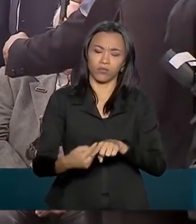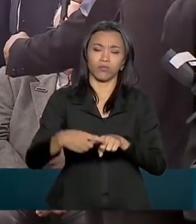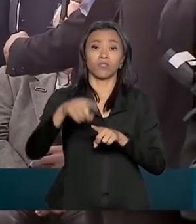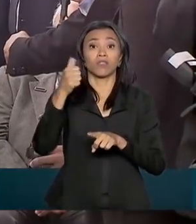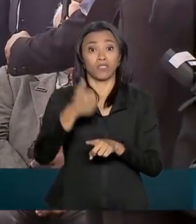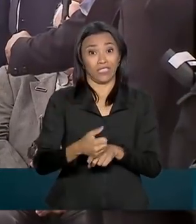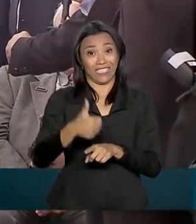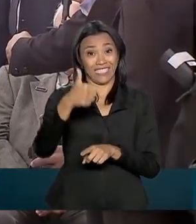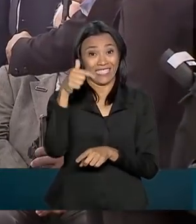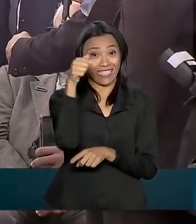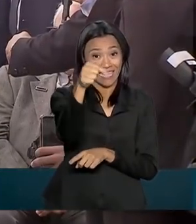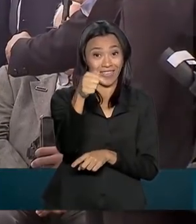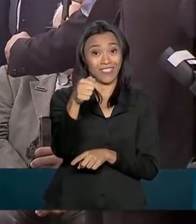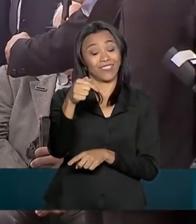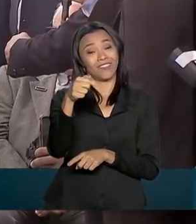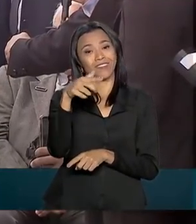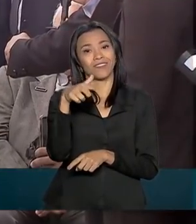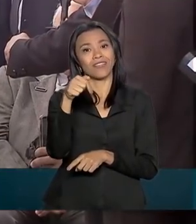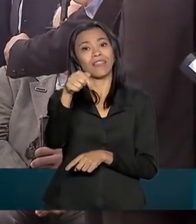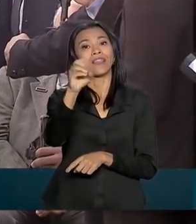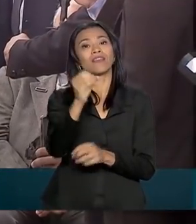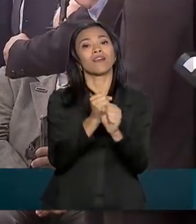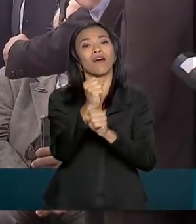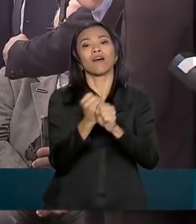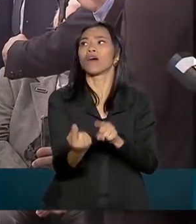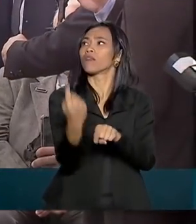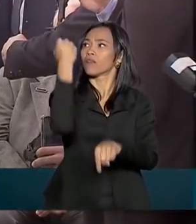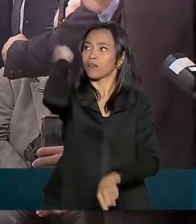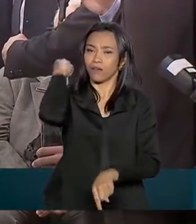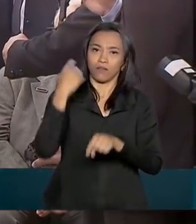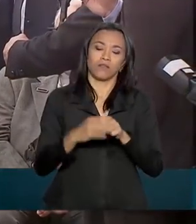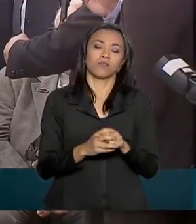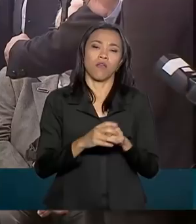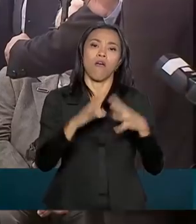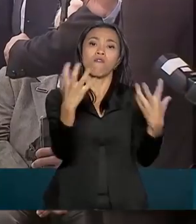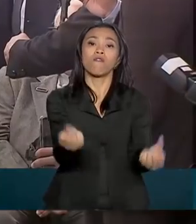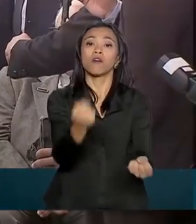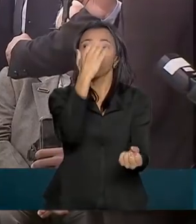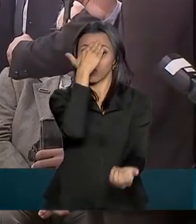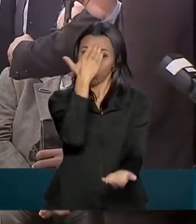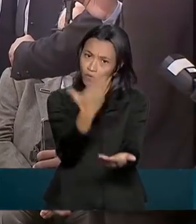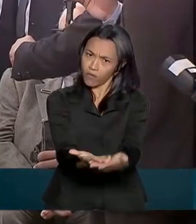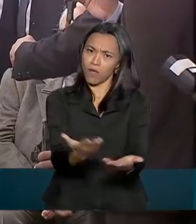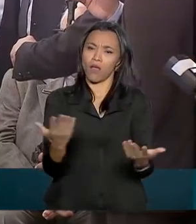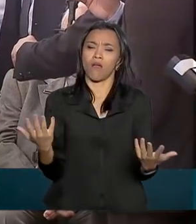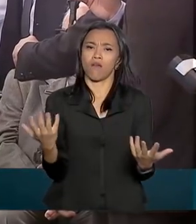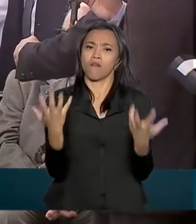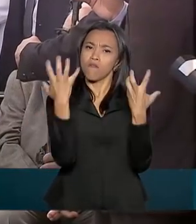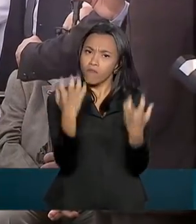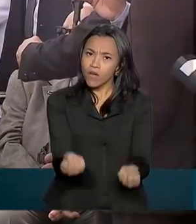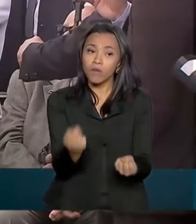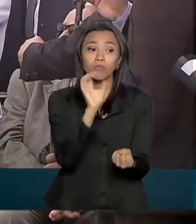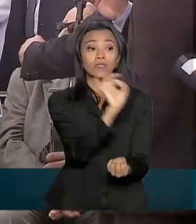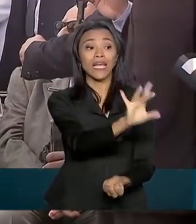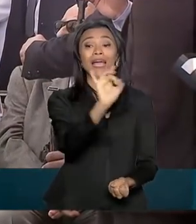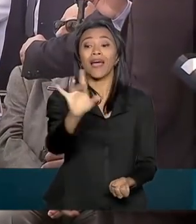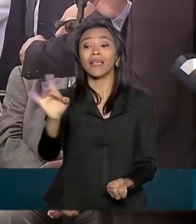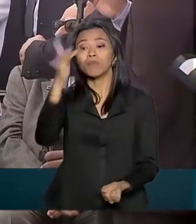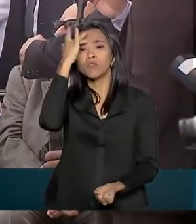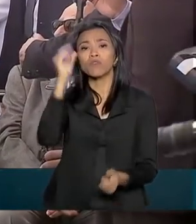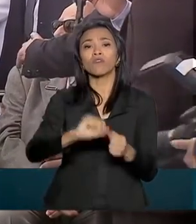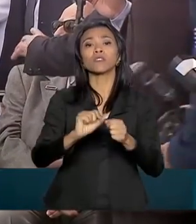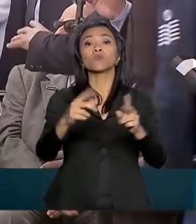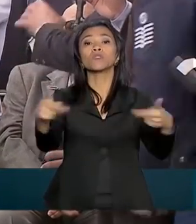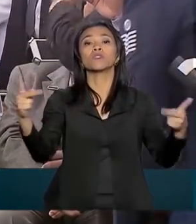atrás meus irmãos brasileiros vamos confiar vamos cada um fazer o seu papel